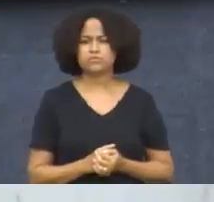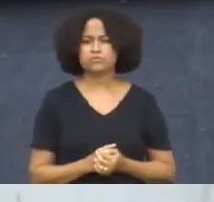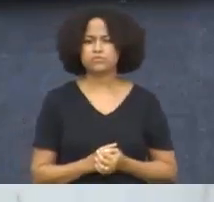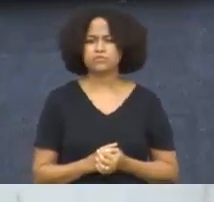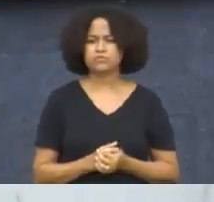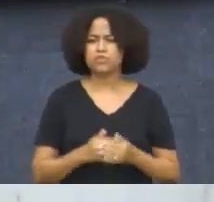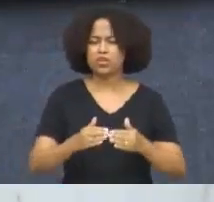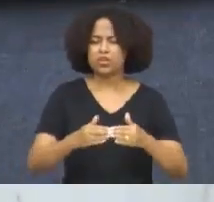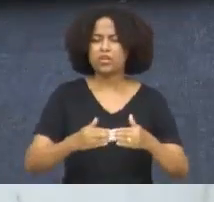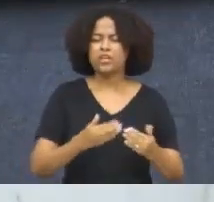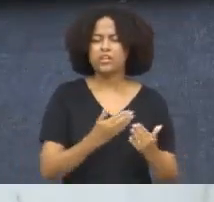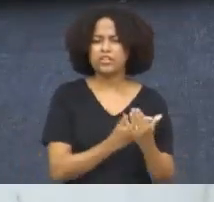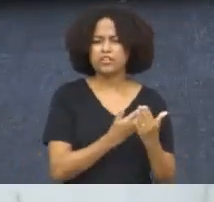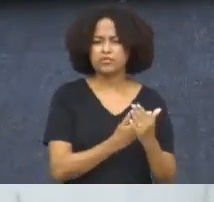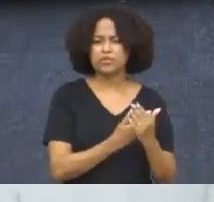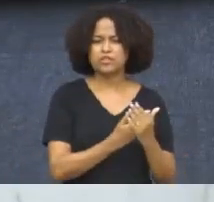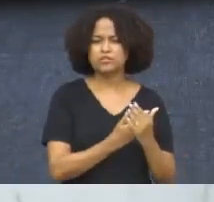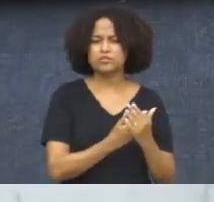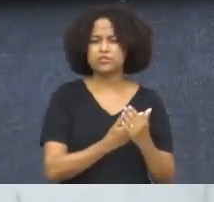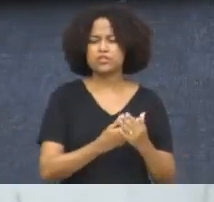A requerimento. Requerimento